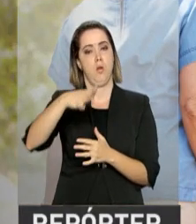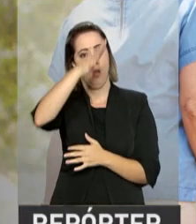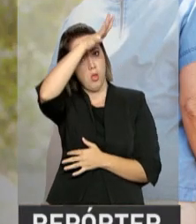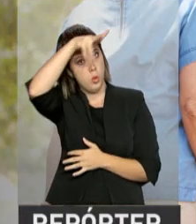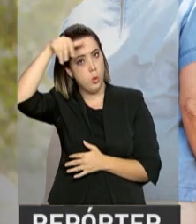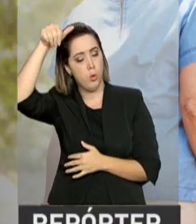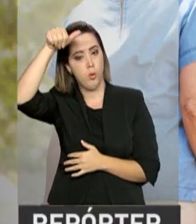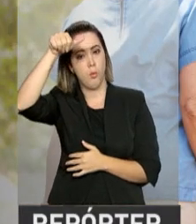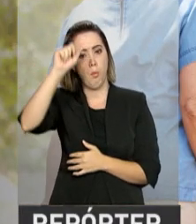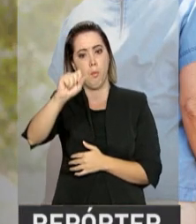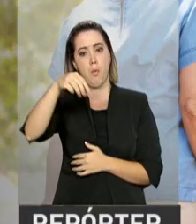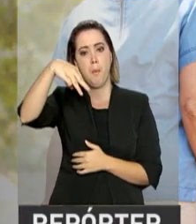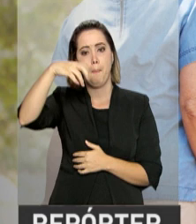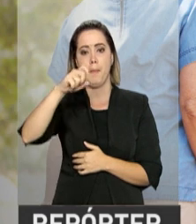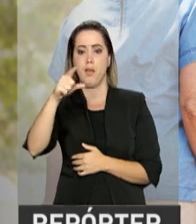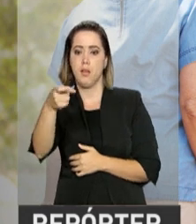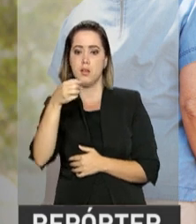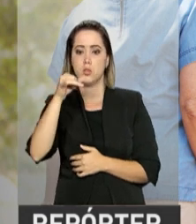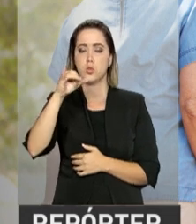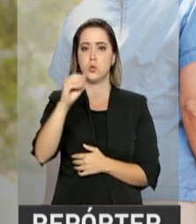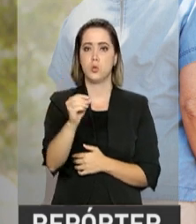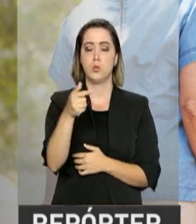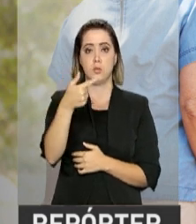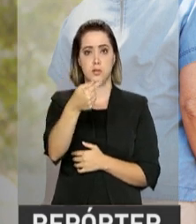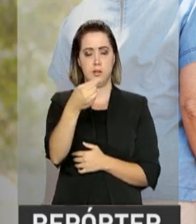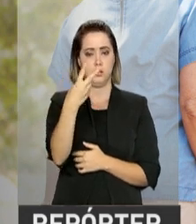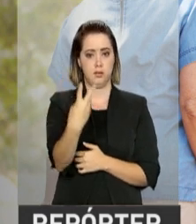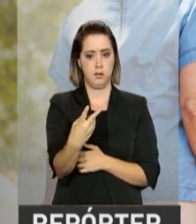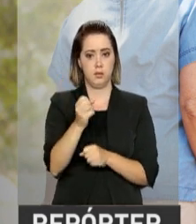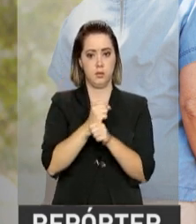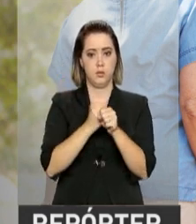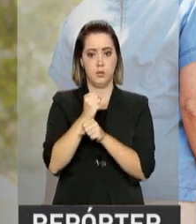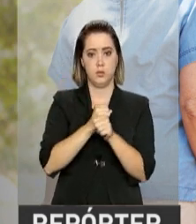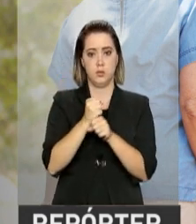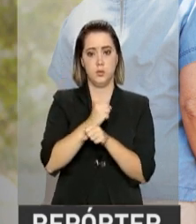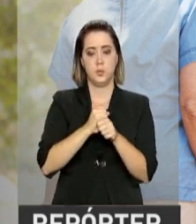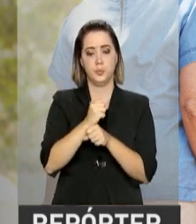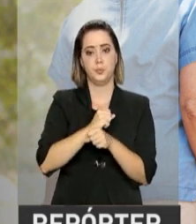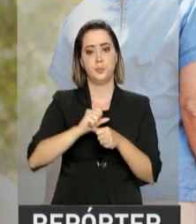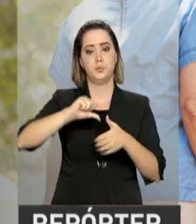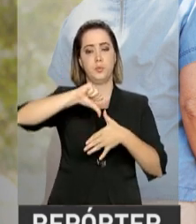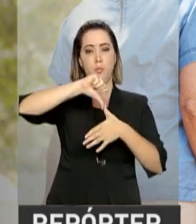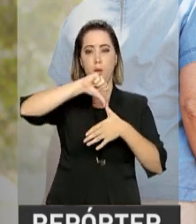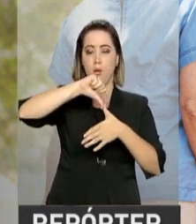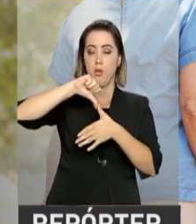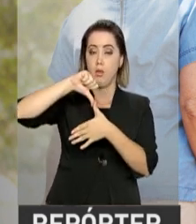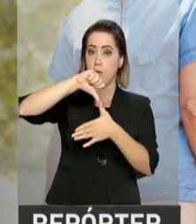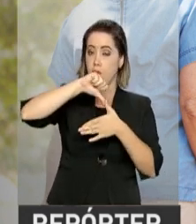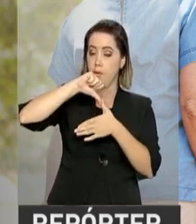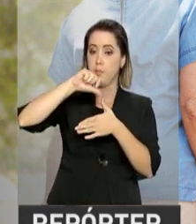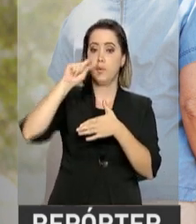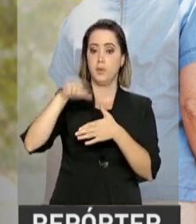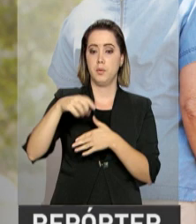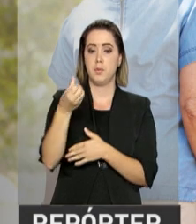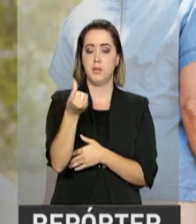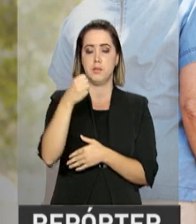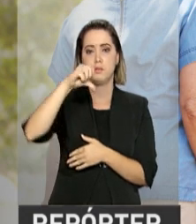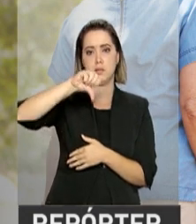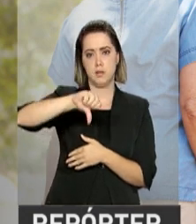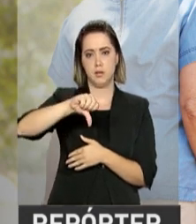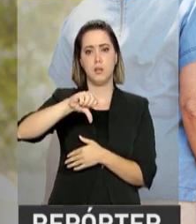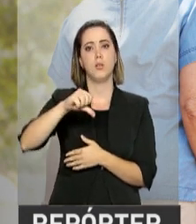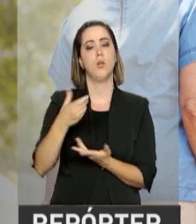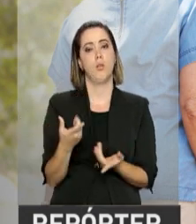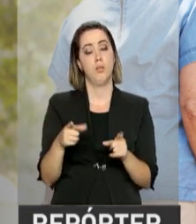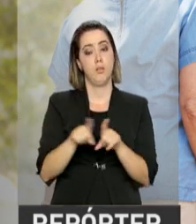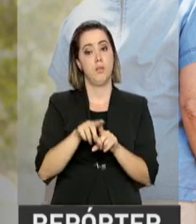72 anos. Na América do Sul, os números também costumam ser mais altos. No Chile, é de 69. Na Europa, a